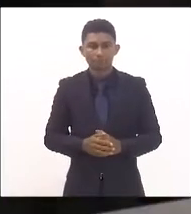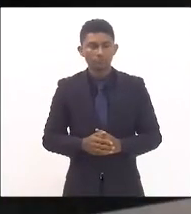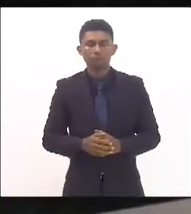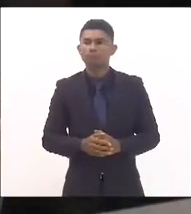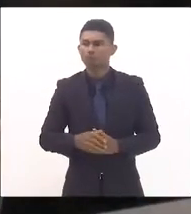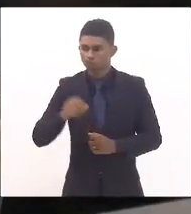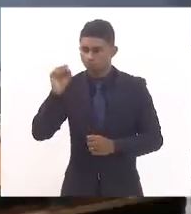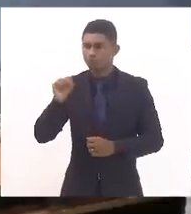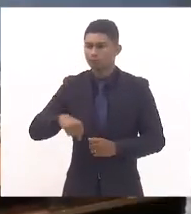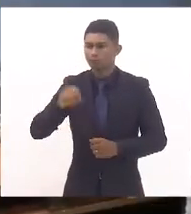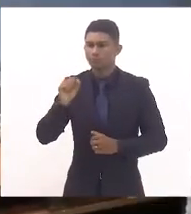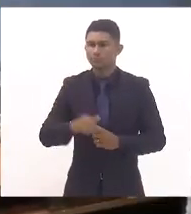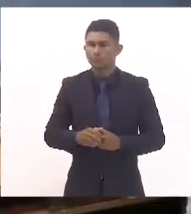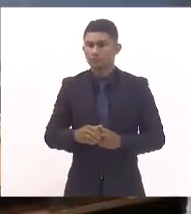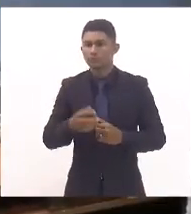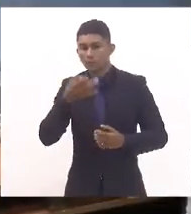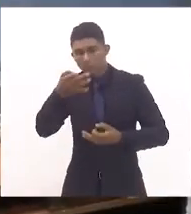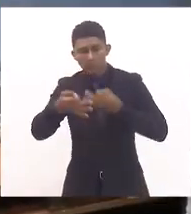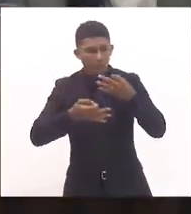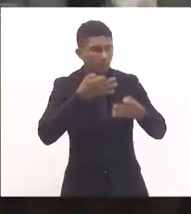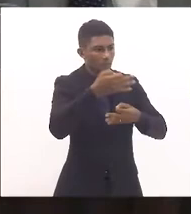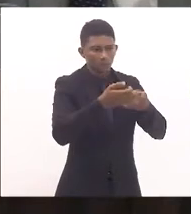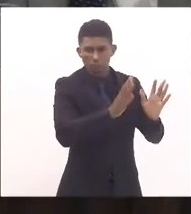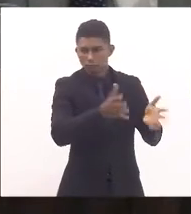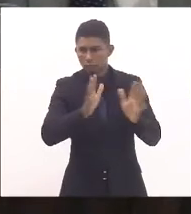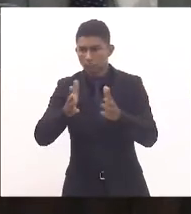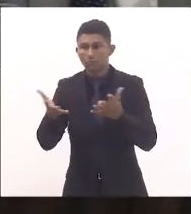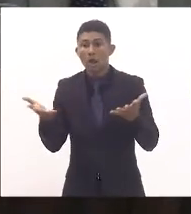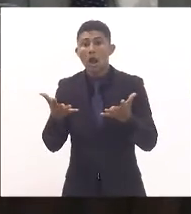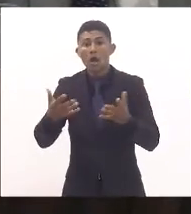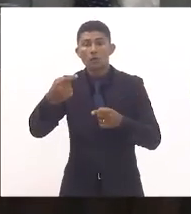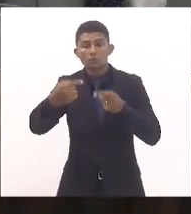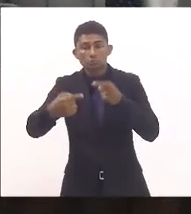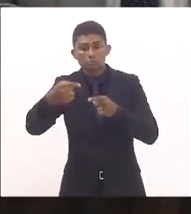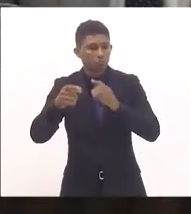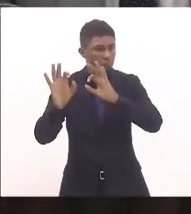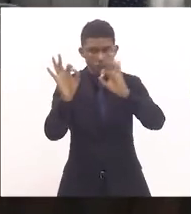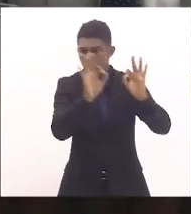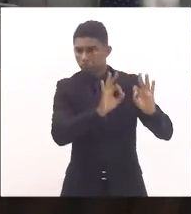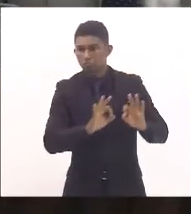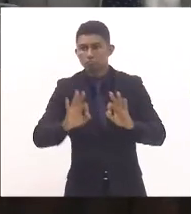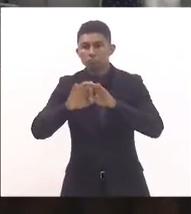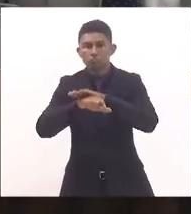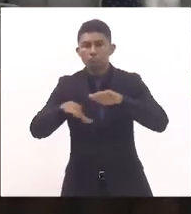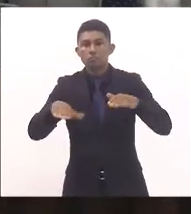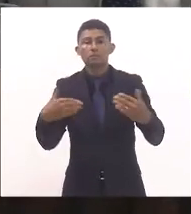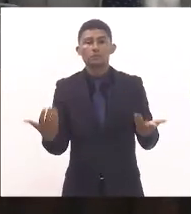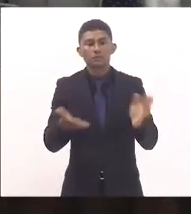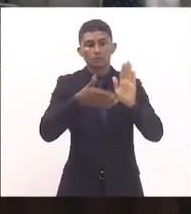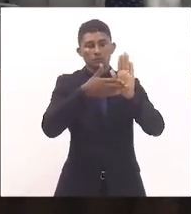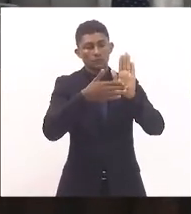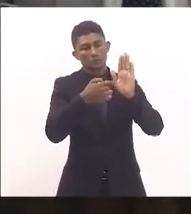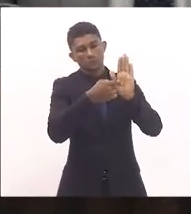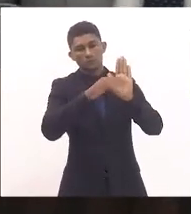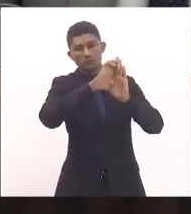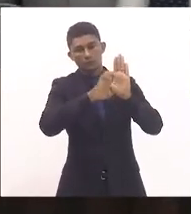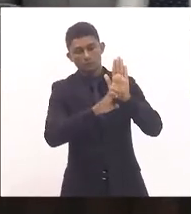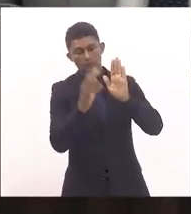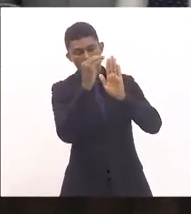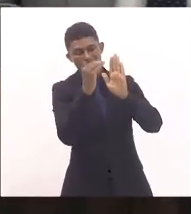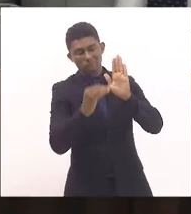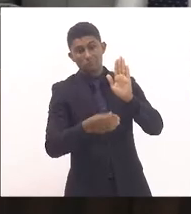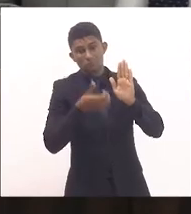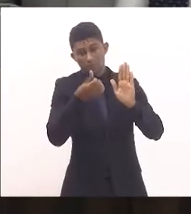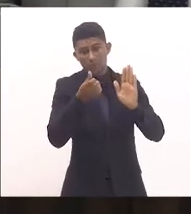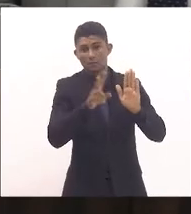Favorável. Legal. Os pareceres emitidos em discussão. Não havendo que queira discutir, encerra da discussão. O presente proposta recebeu 6 emendas e retorna